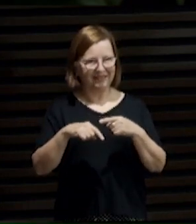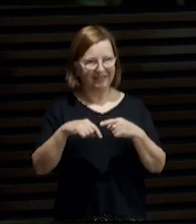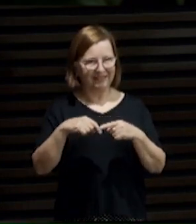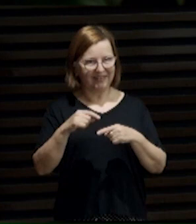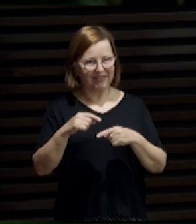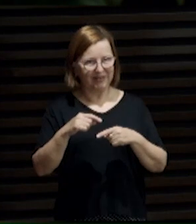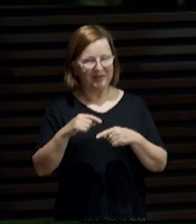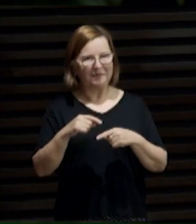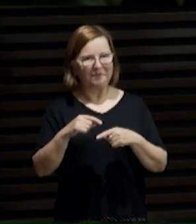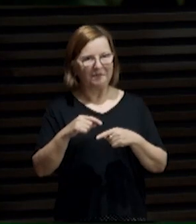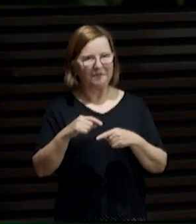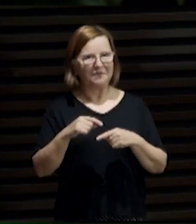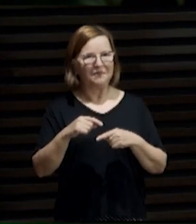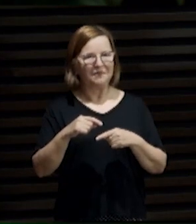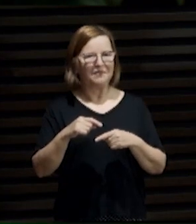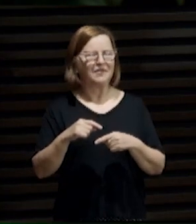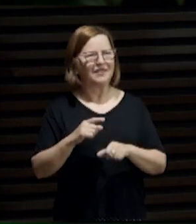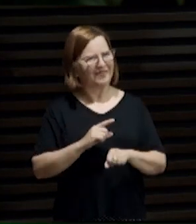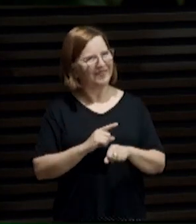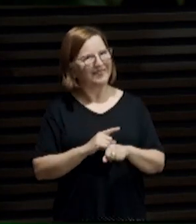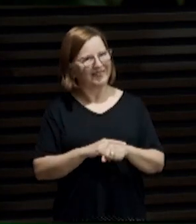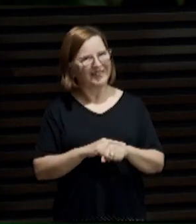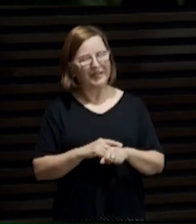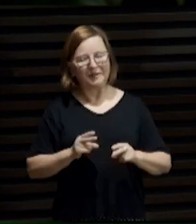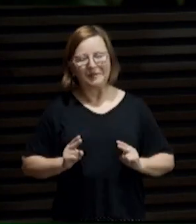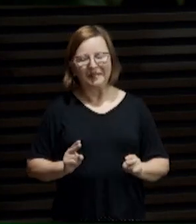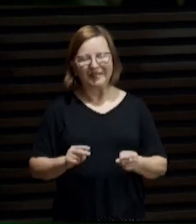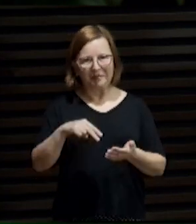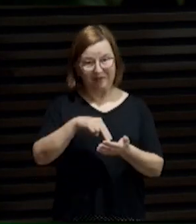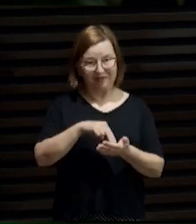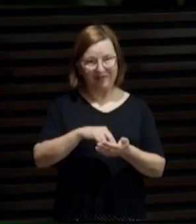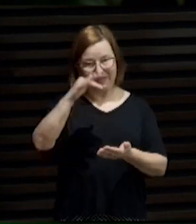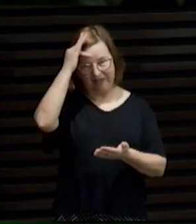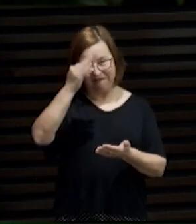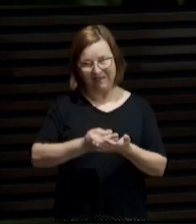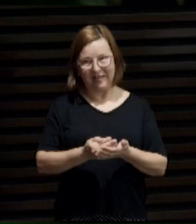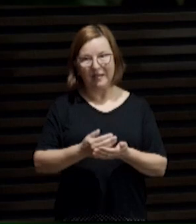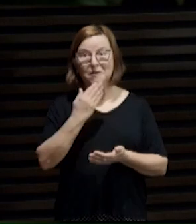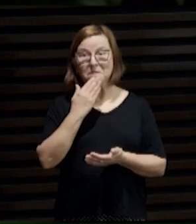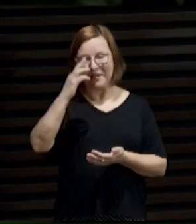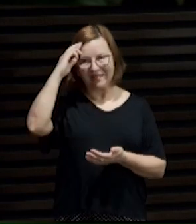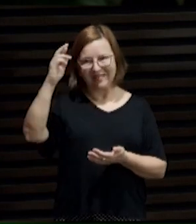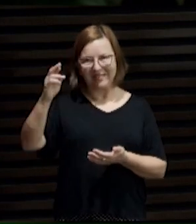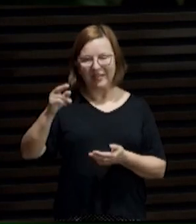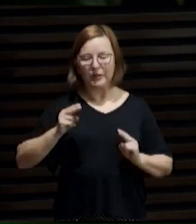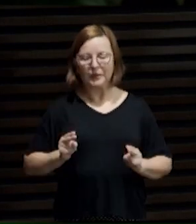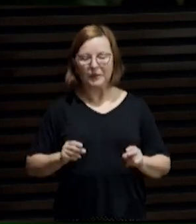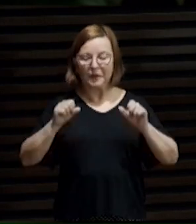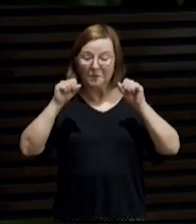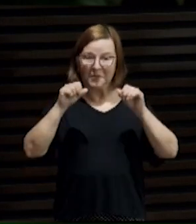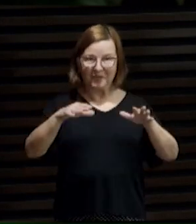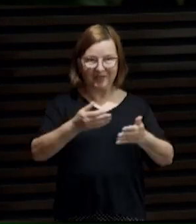Eu peço ao Senhor que continue abençoando essa comunidade e que me possa fazer